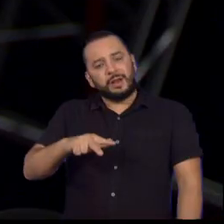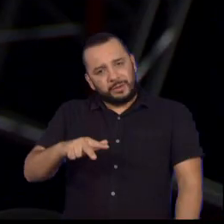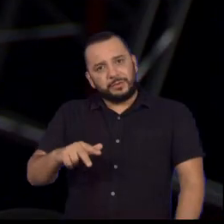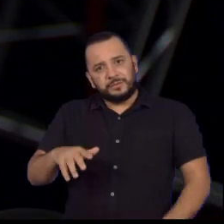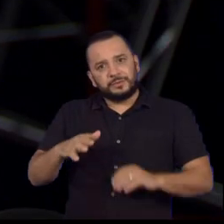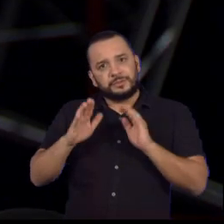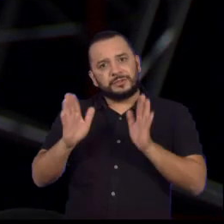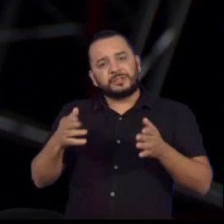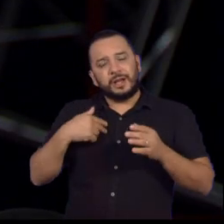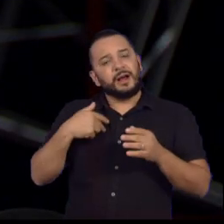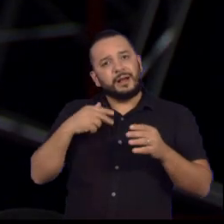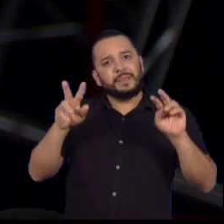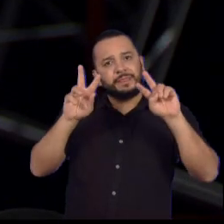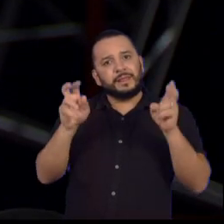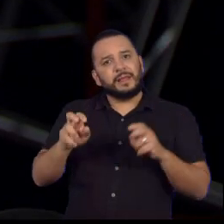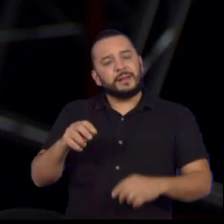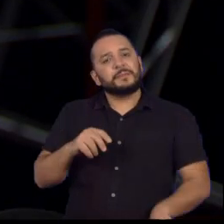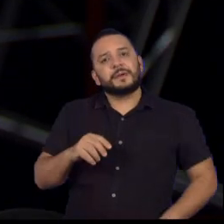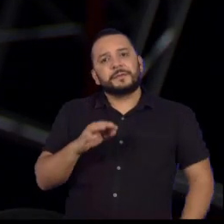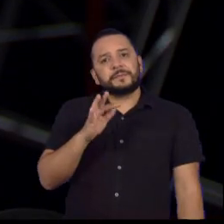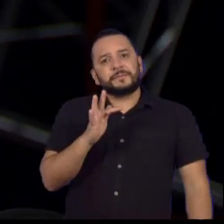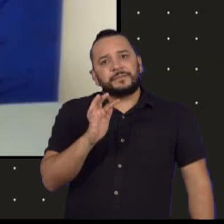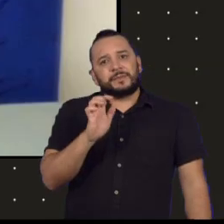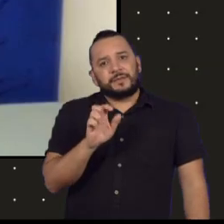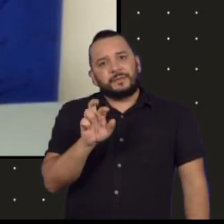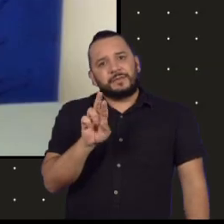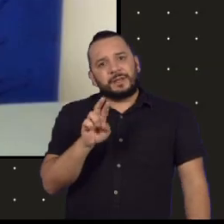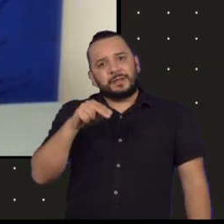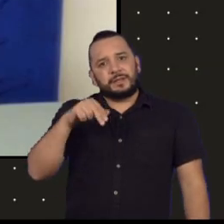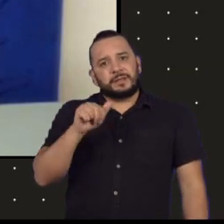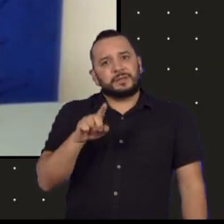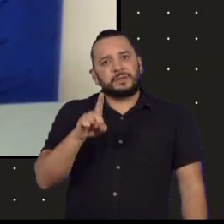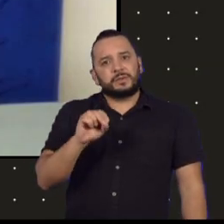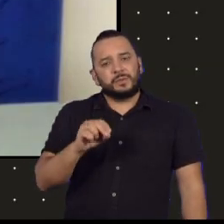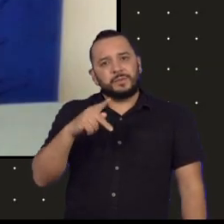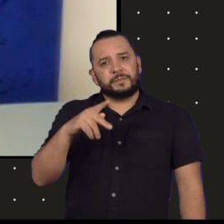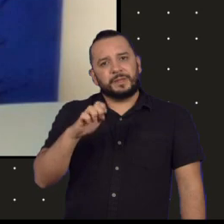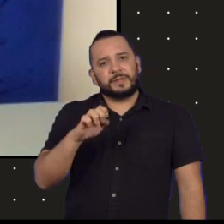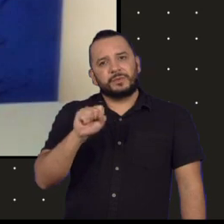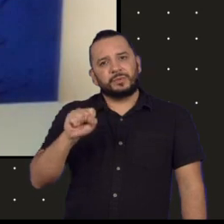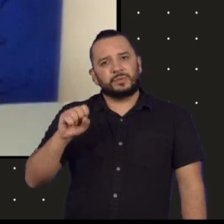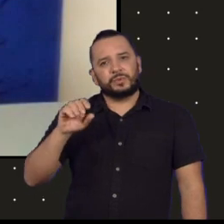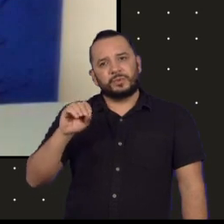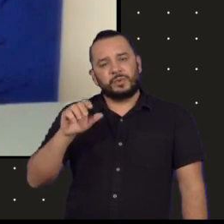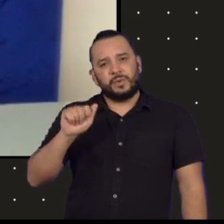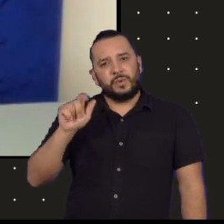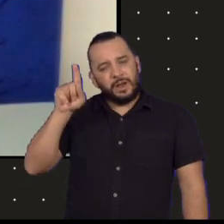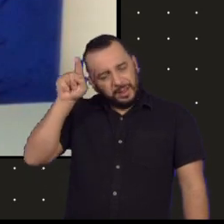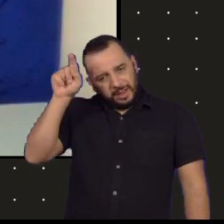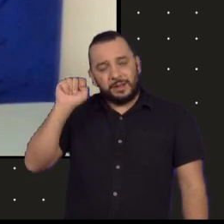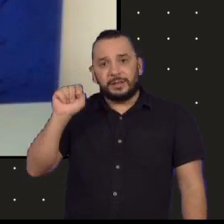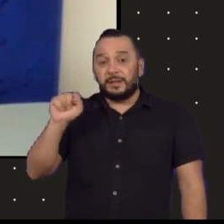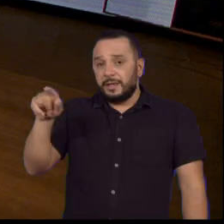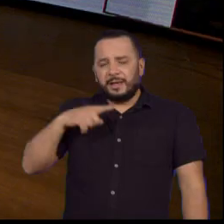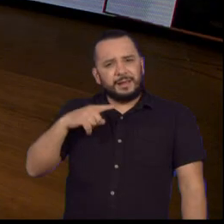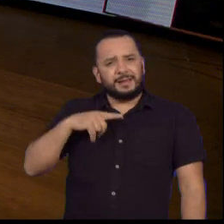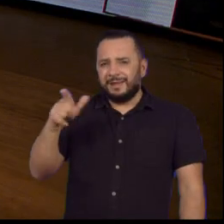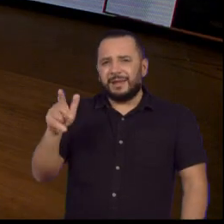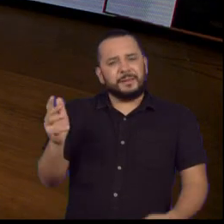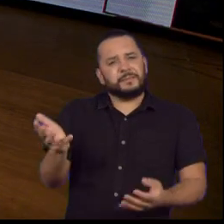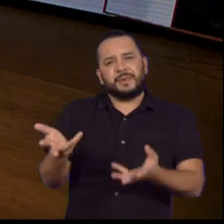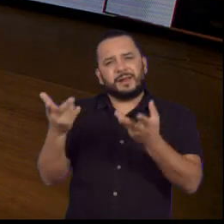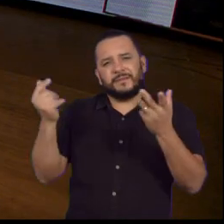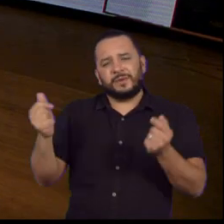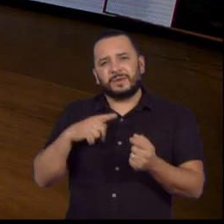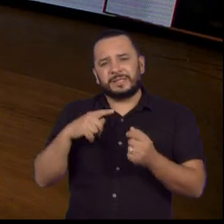Ele arrisca. O Jô é um homem, ele é fascinante, né? as 500 facetas que todos nós já conhecemos